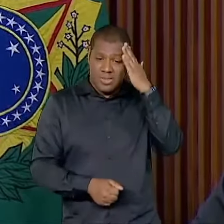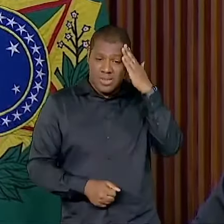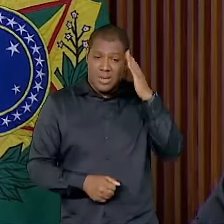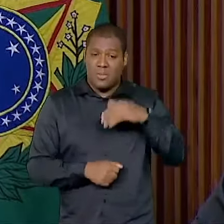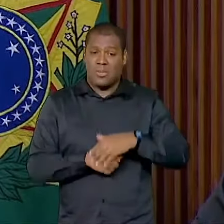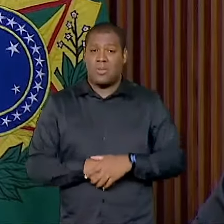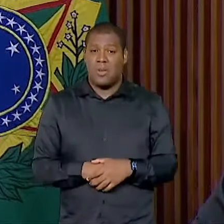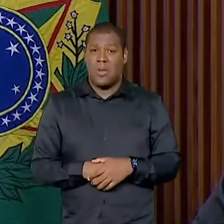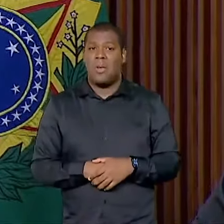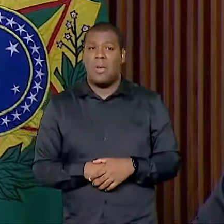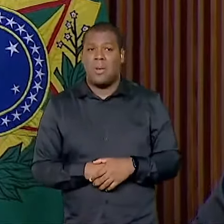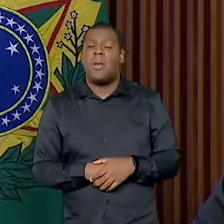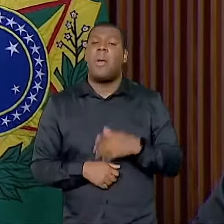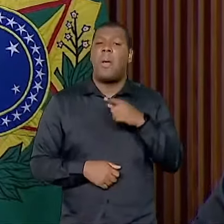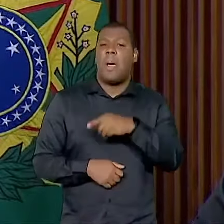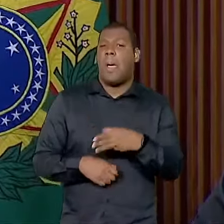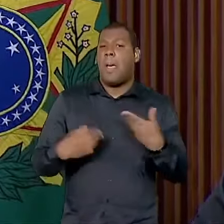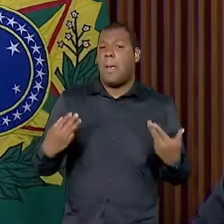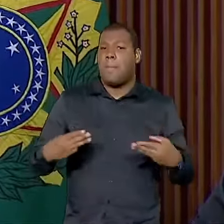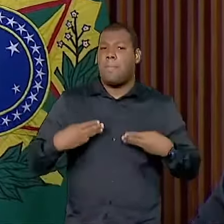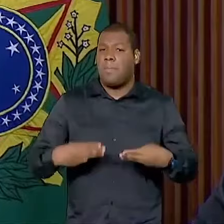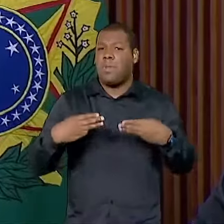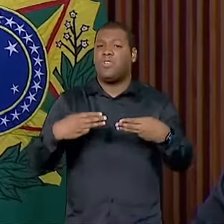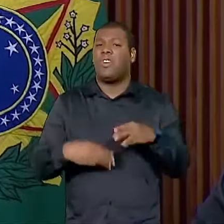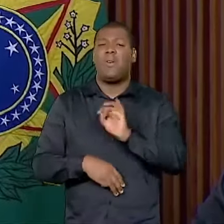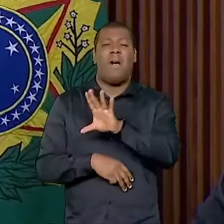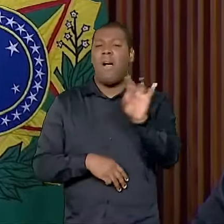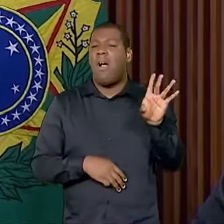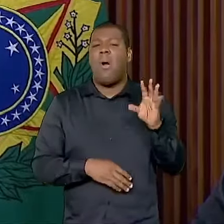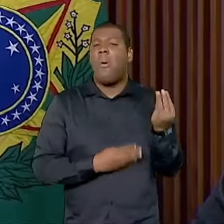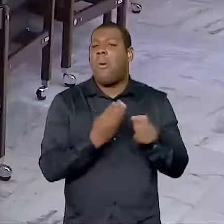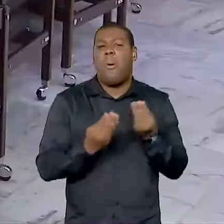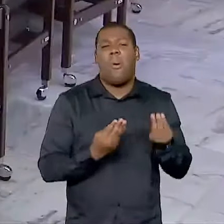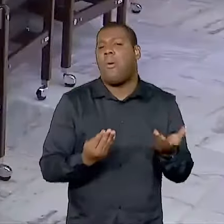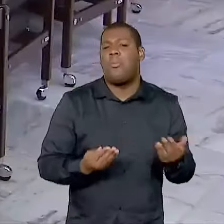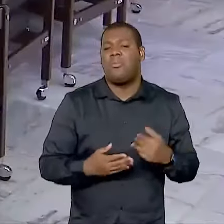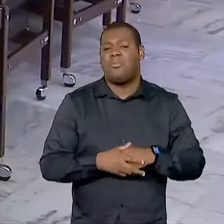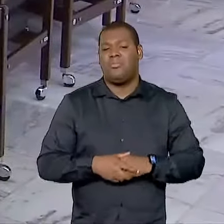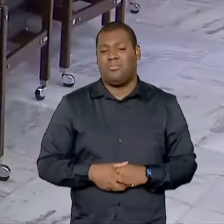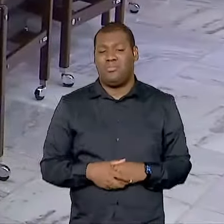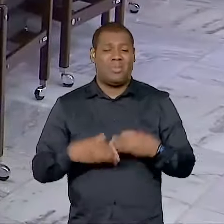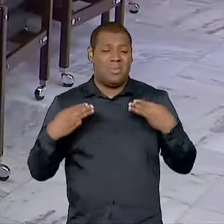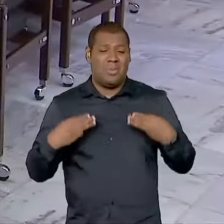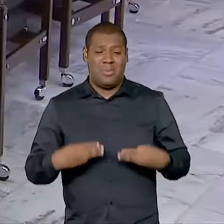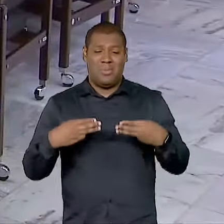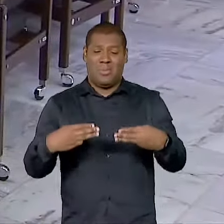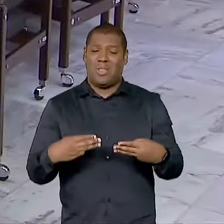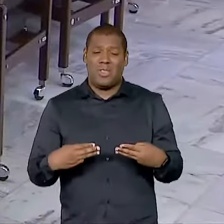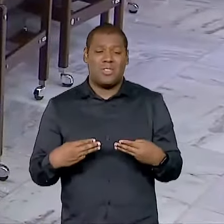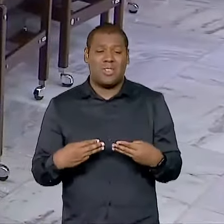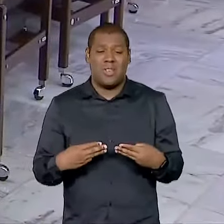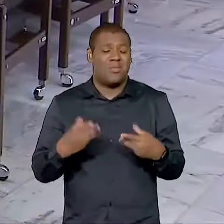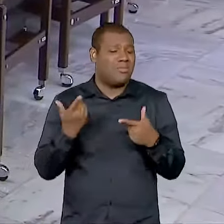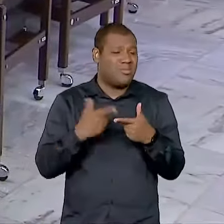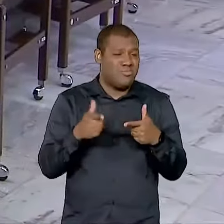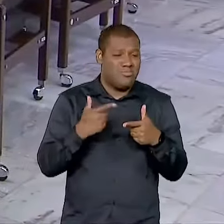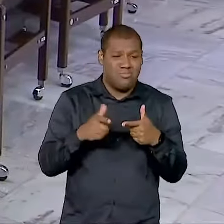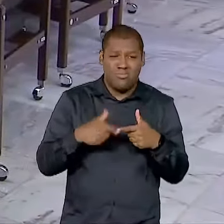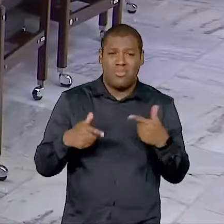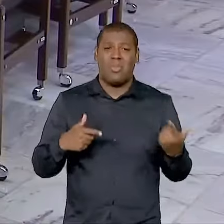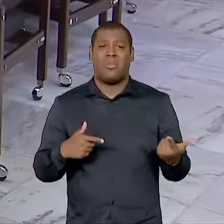encontraram o ministério de vocês. Quase todos os ministérios defasados do ponto de vista de